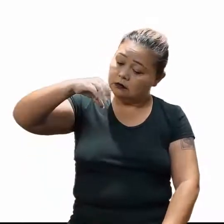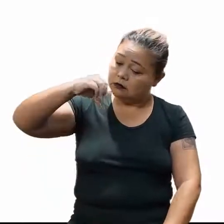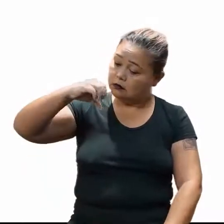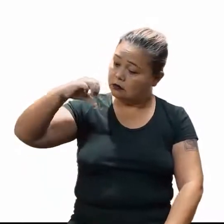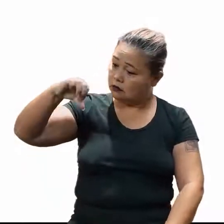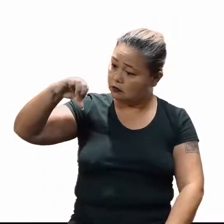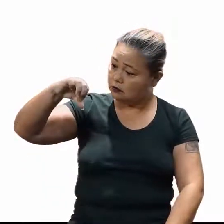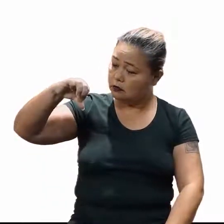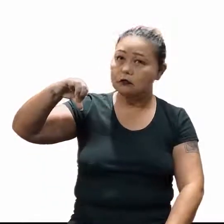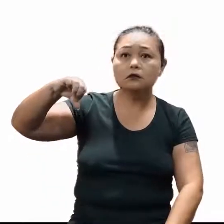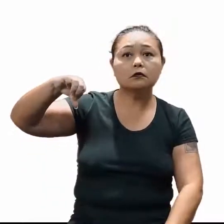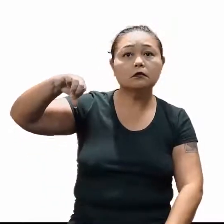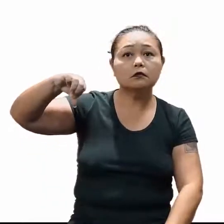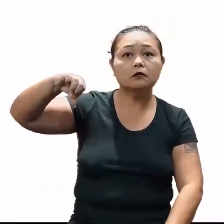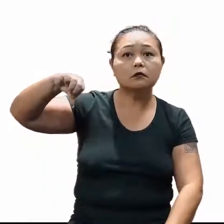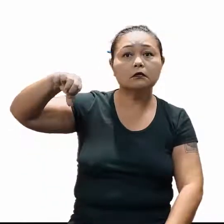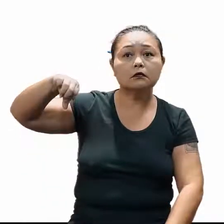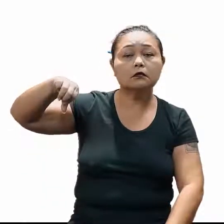1909.